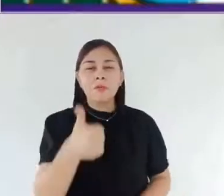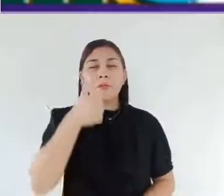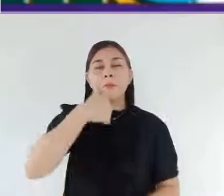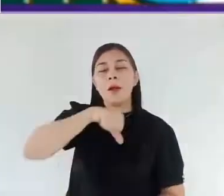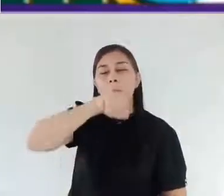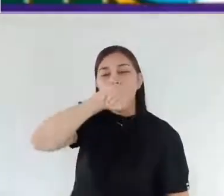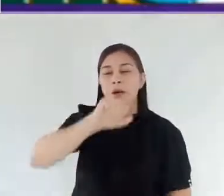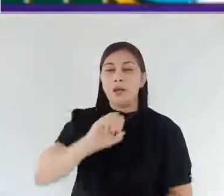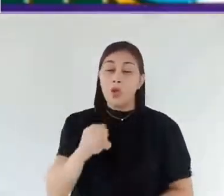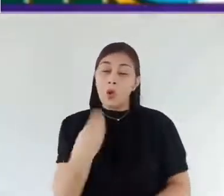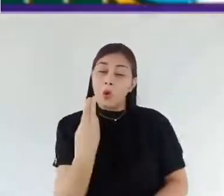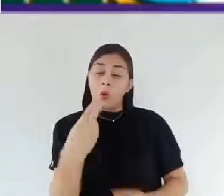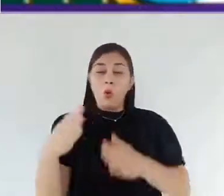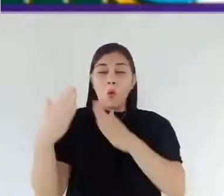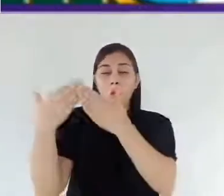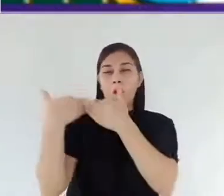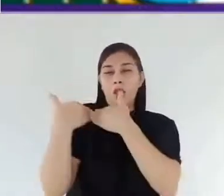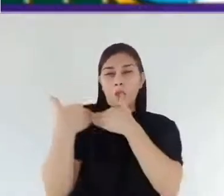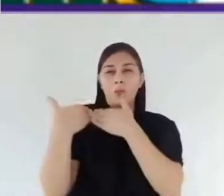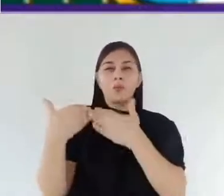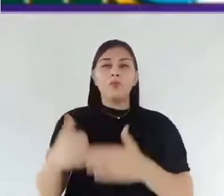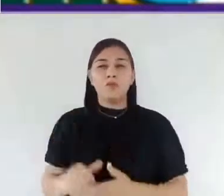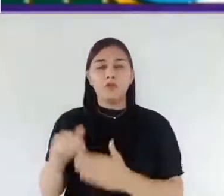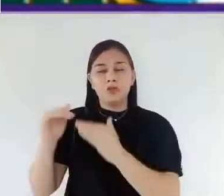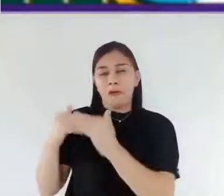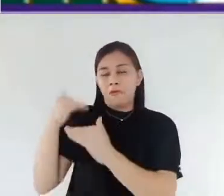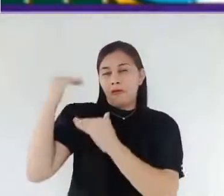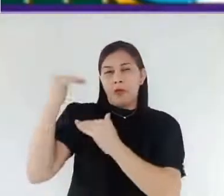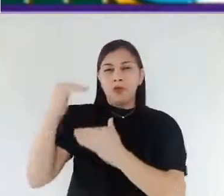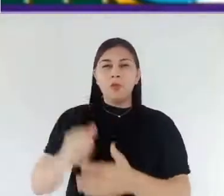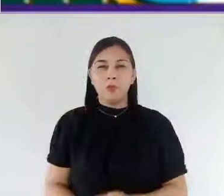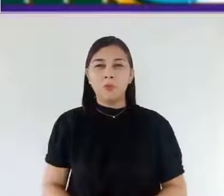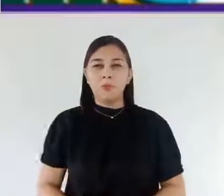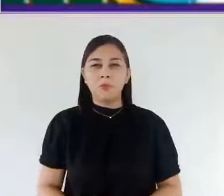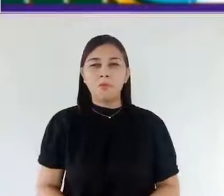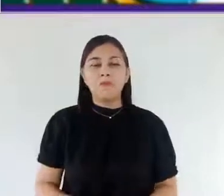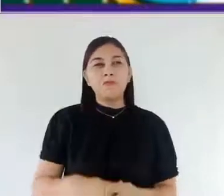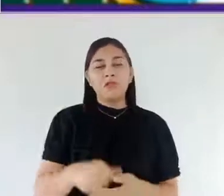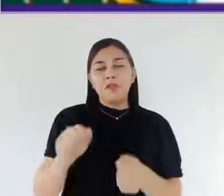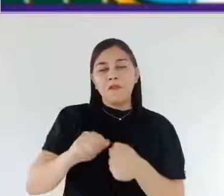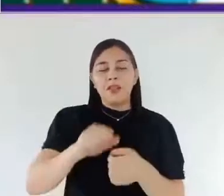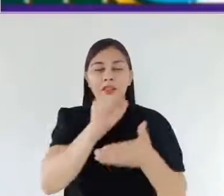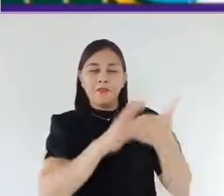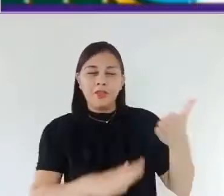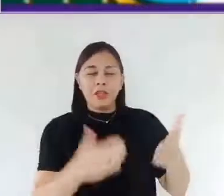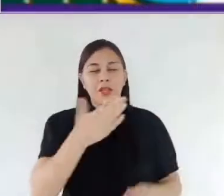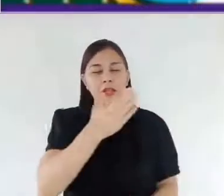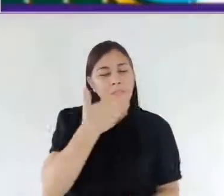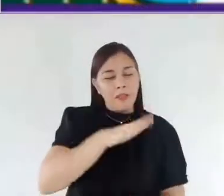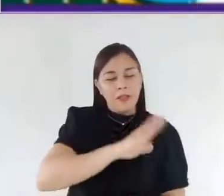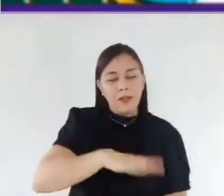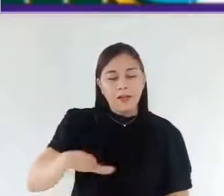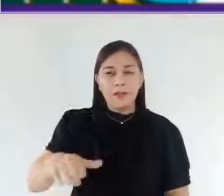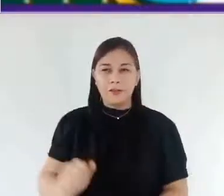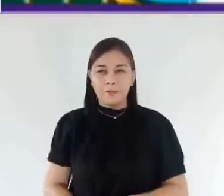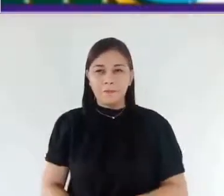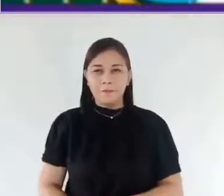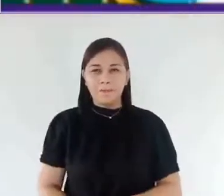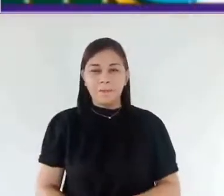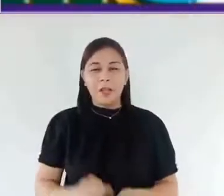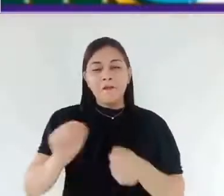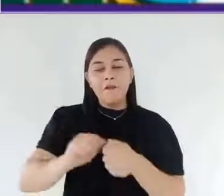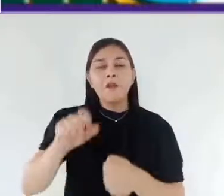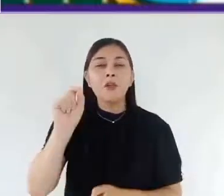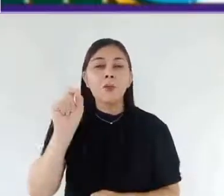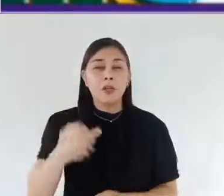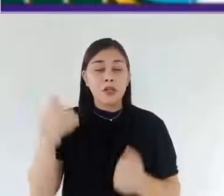mamãe ou um adulto responsável pelas atividades da criança Para esconder algumas